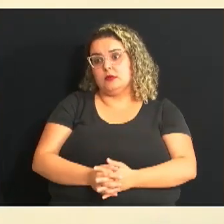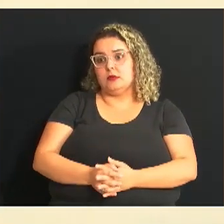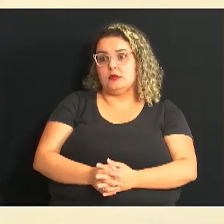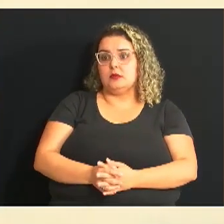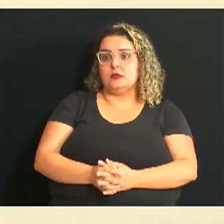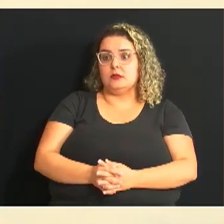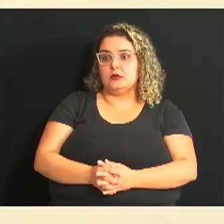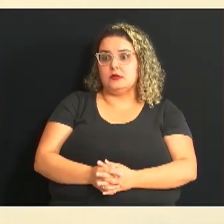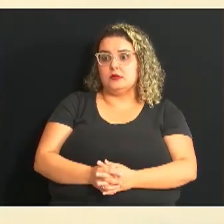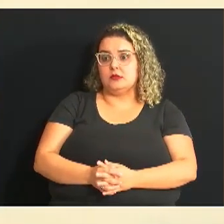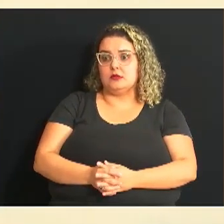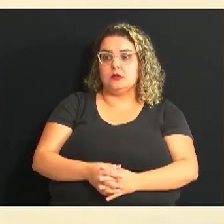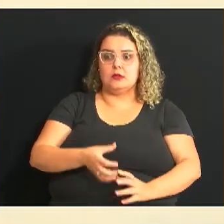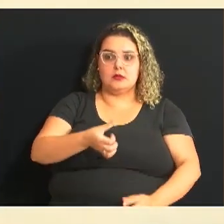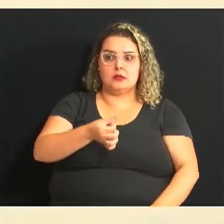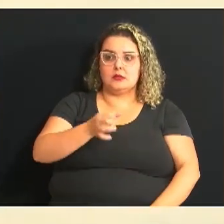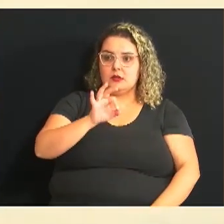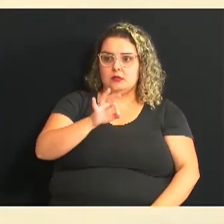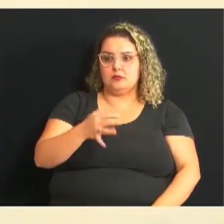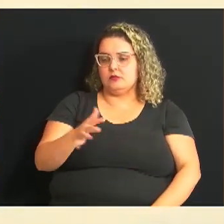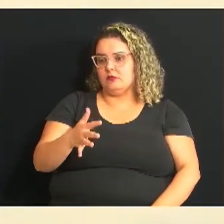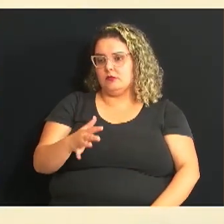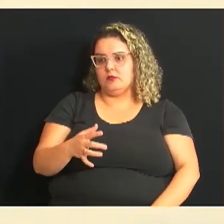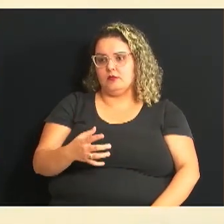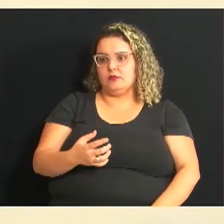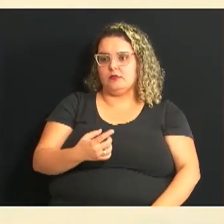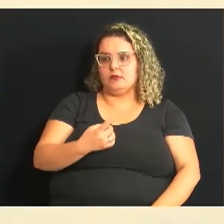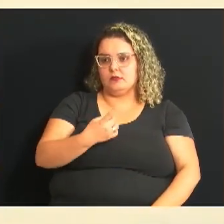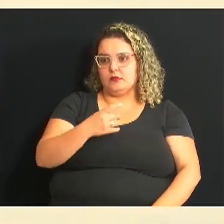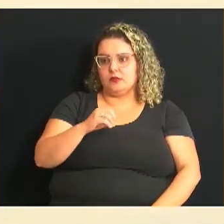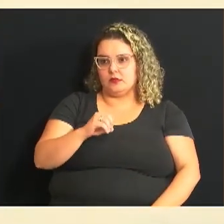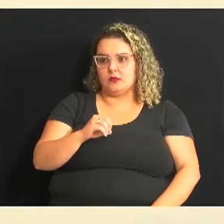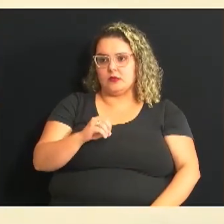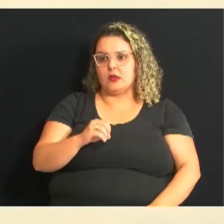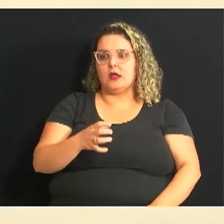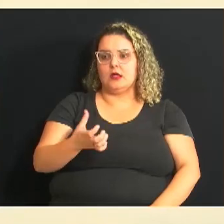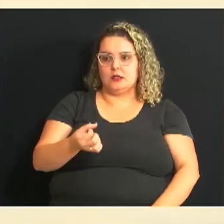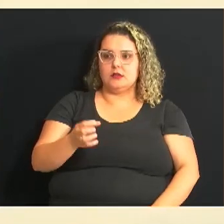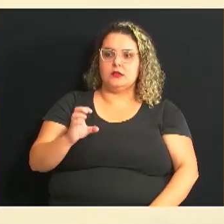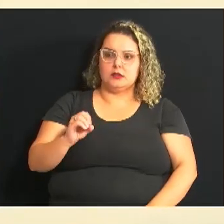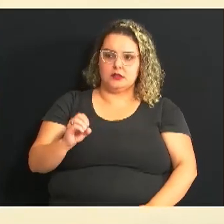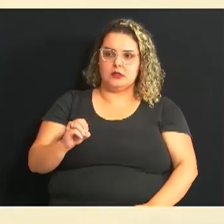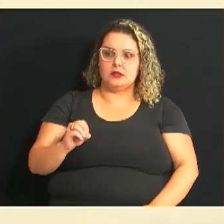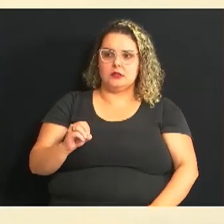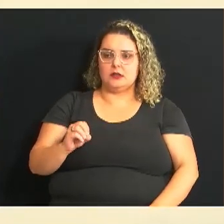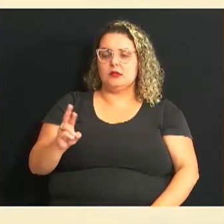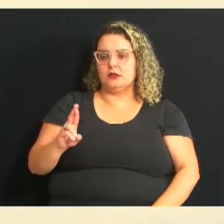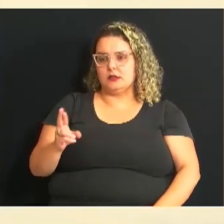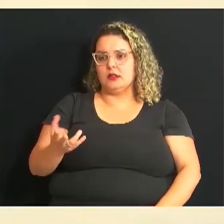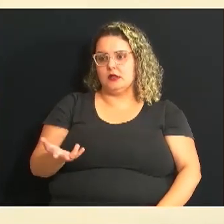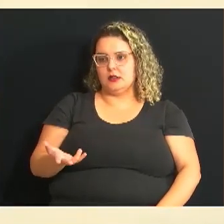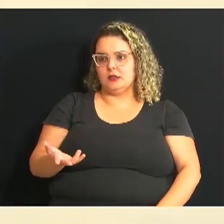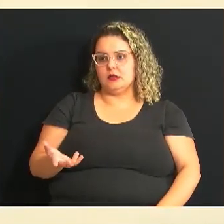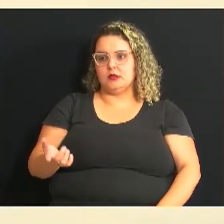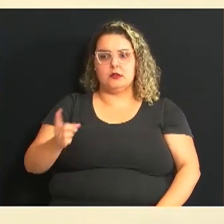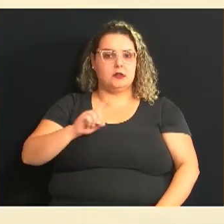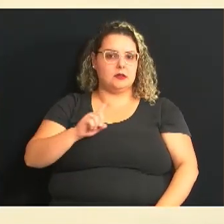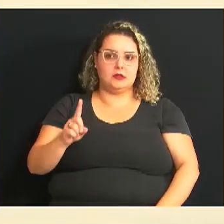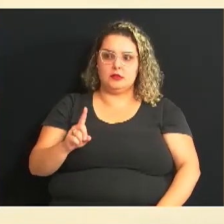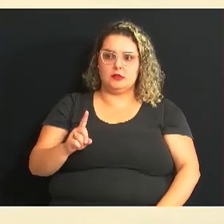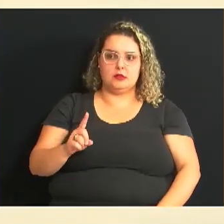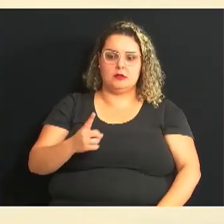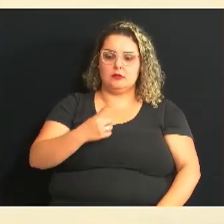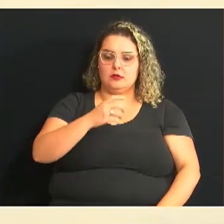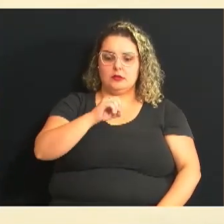aí 6%, que dá por volta, 10 mil dá por volta de R$600. R$600. Então você já não deve mais 10 mil para o